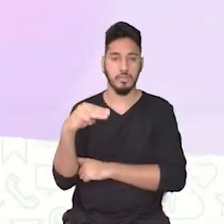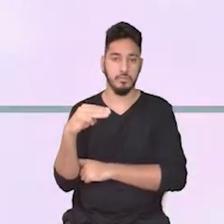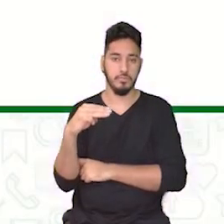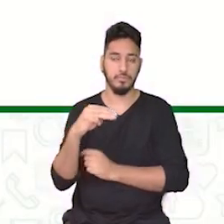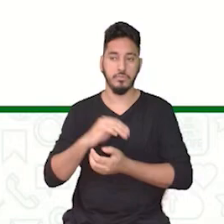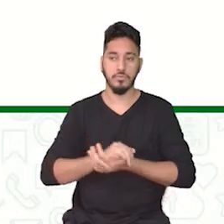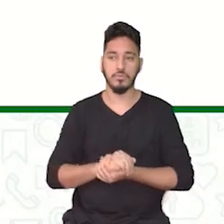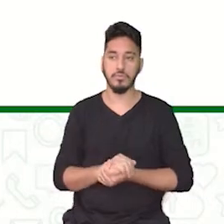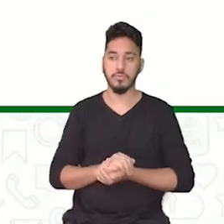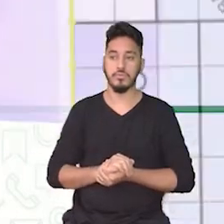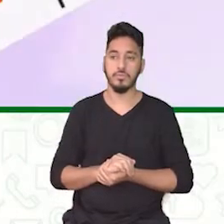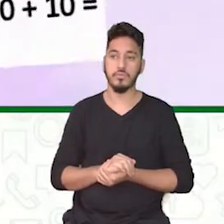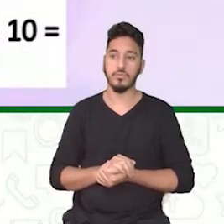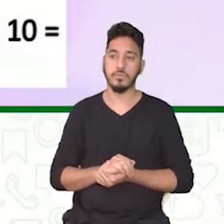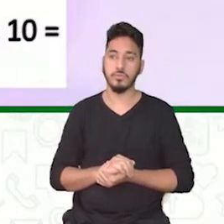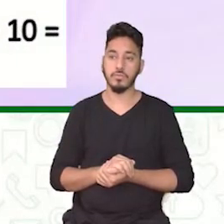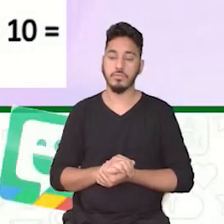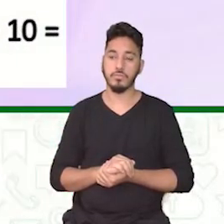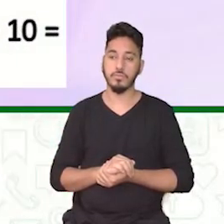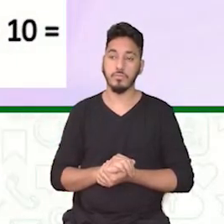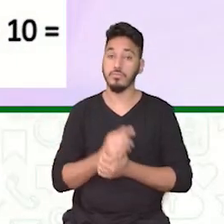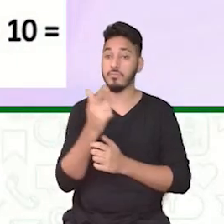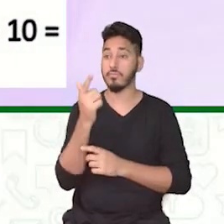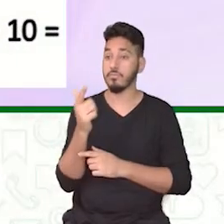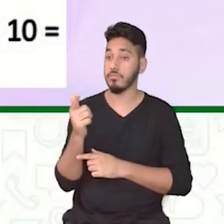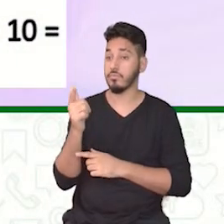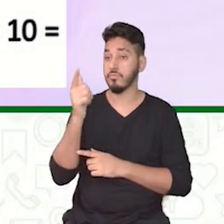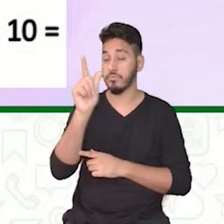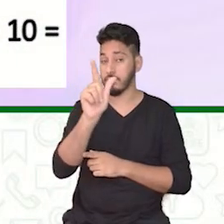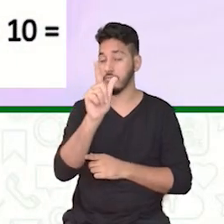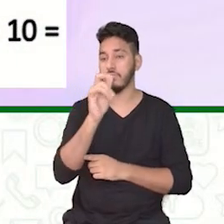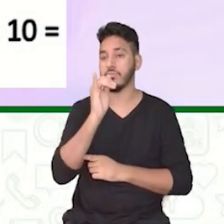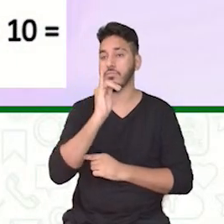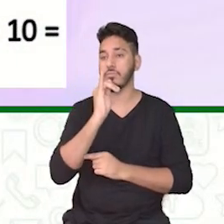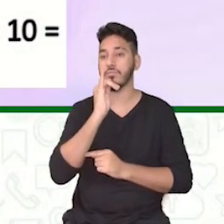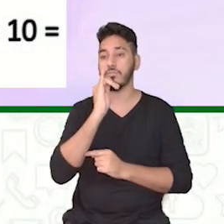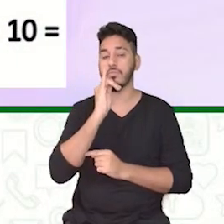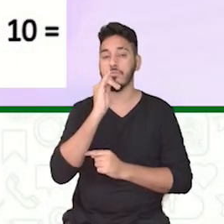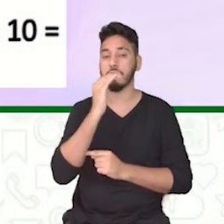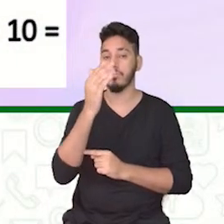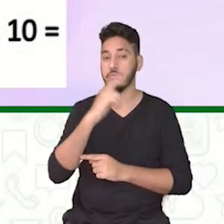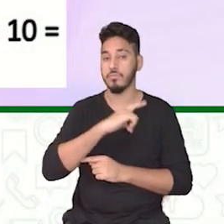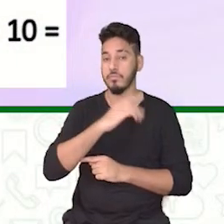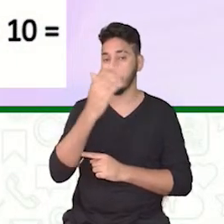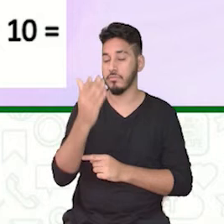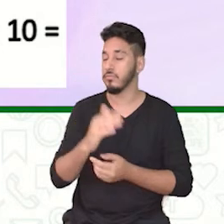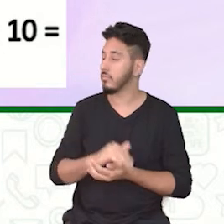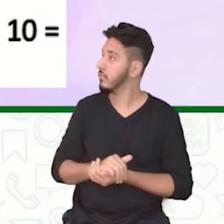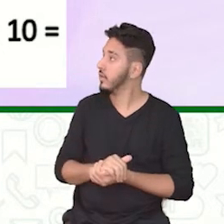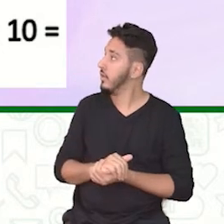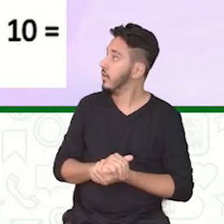bom? Então, um outro exemplo que eu tenho aqui é